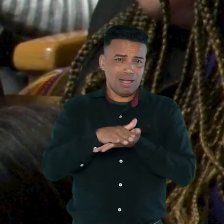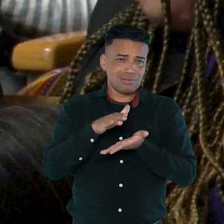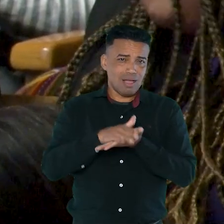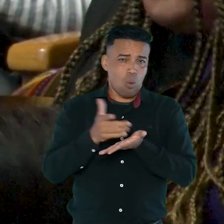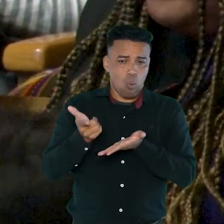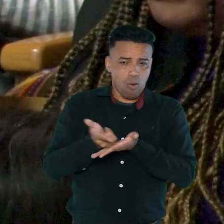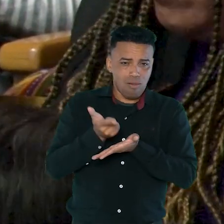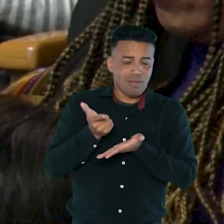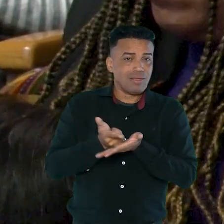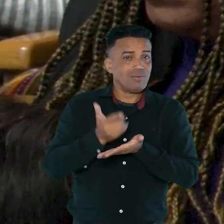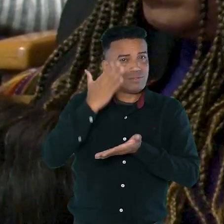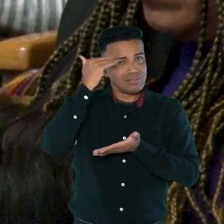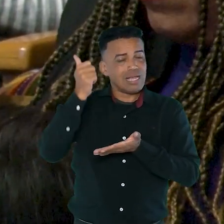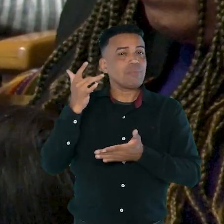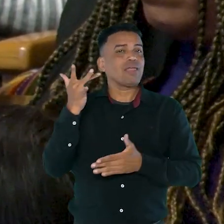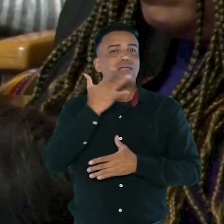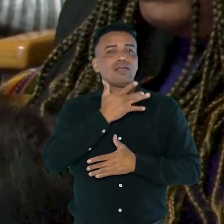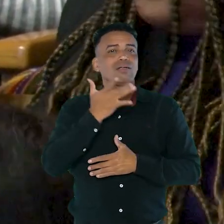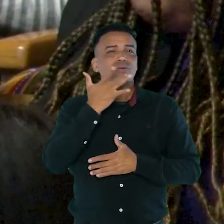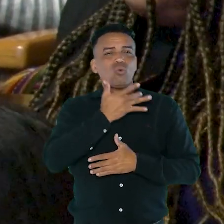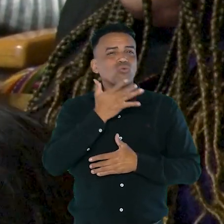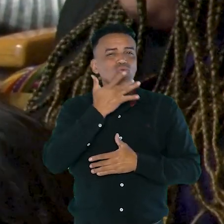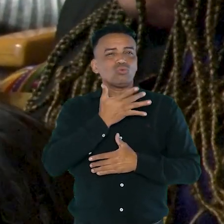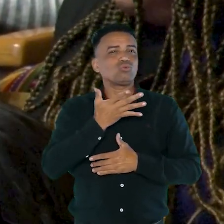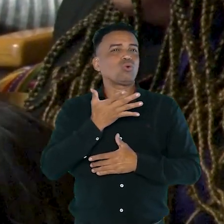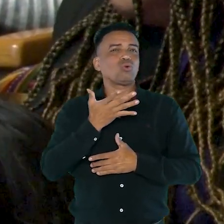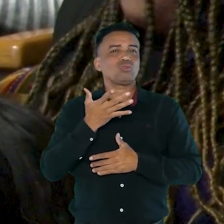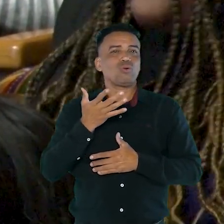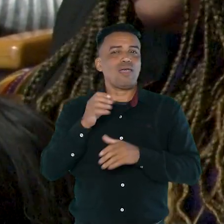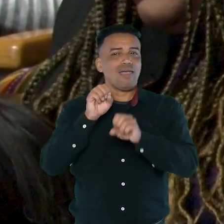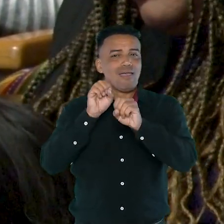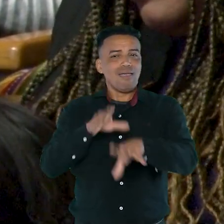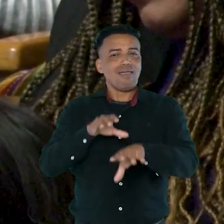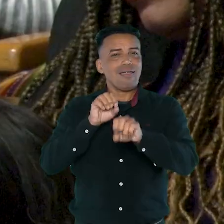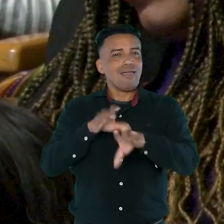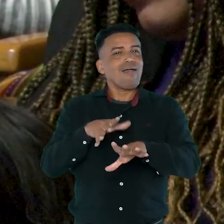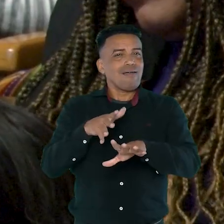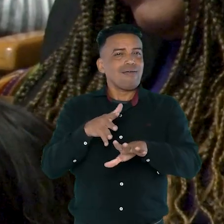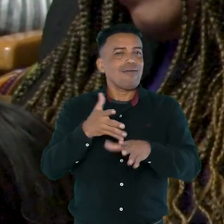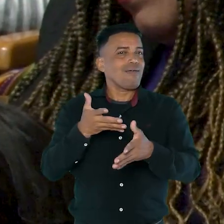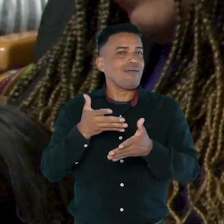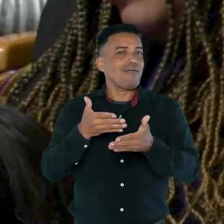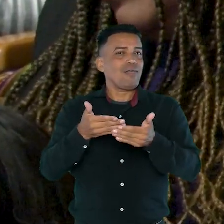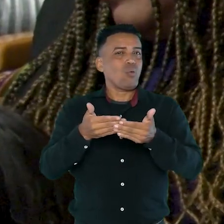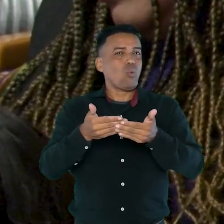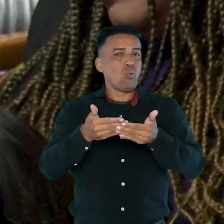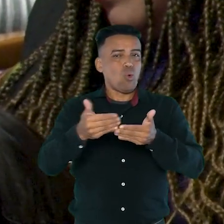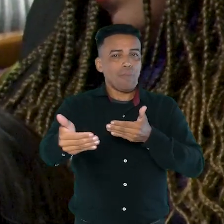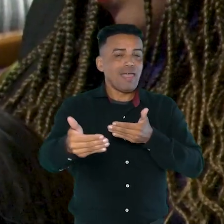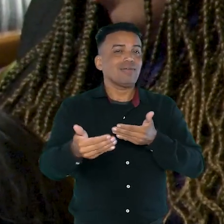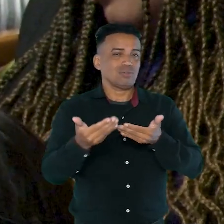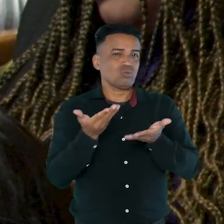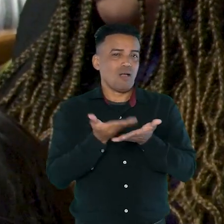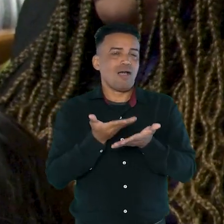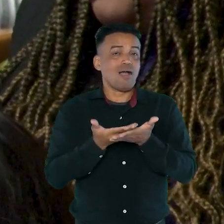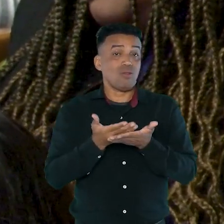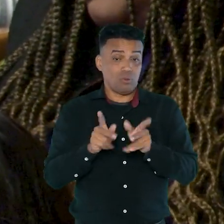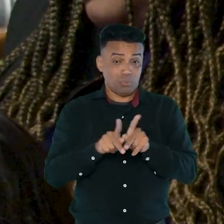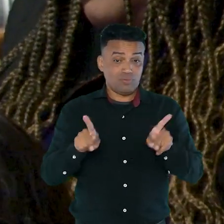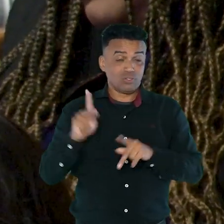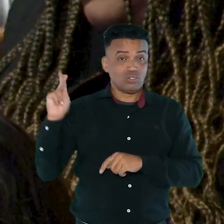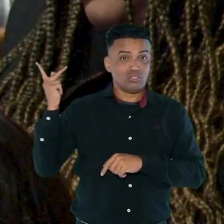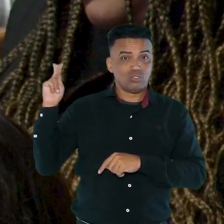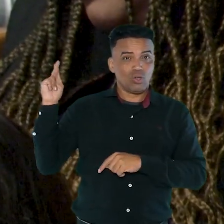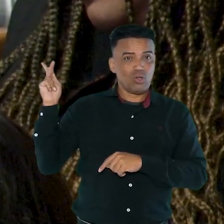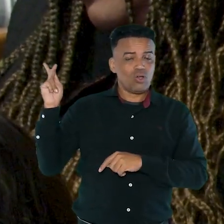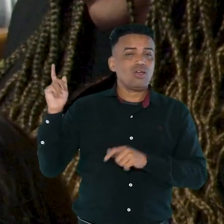livros, sabe o que é gostoso? Gostoso é dar aula. E quando eu abro a aula, eu sou professora de História